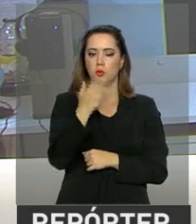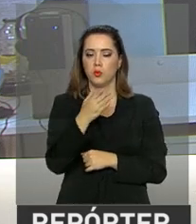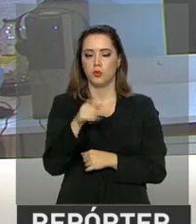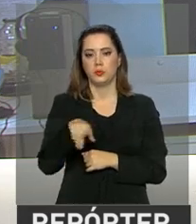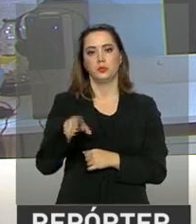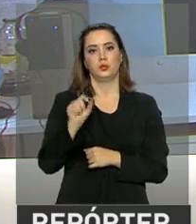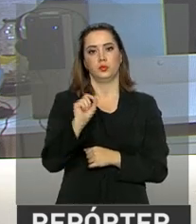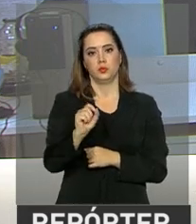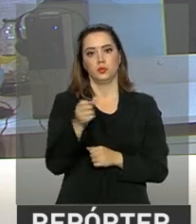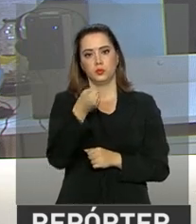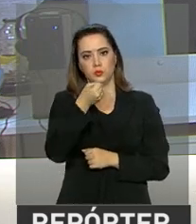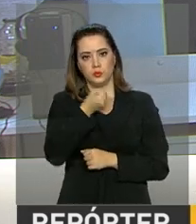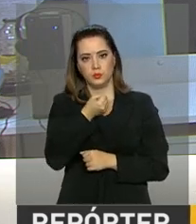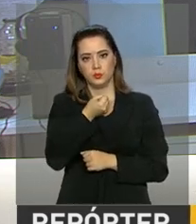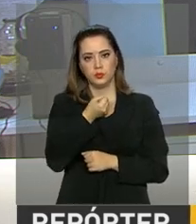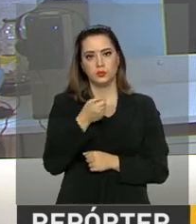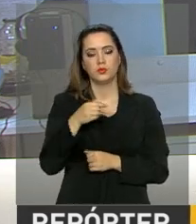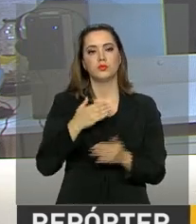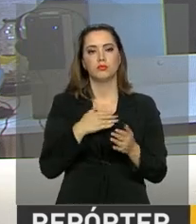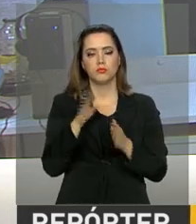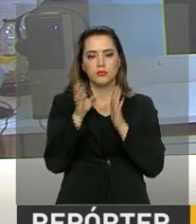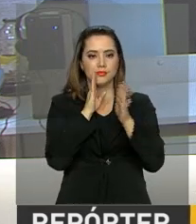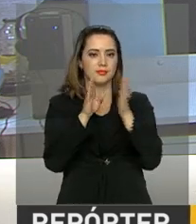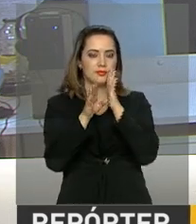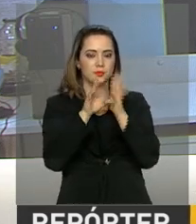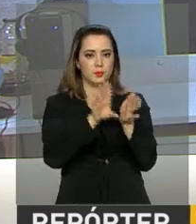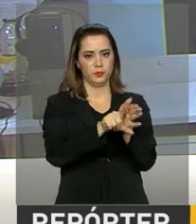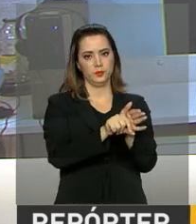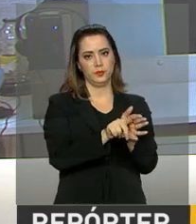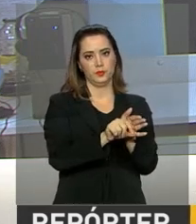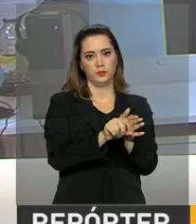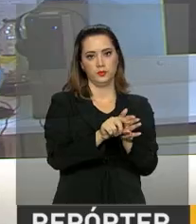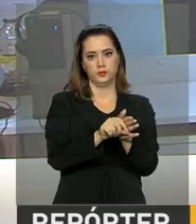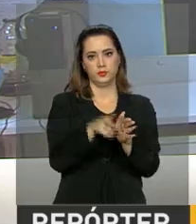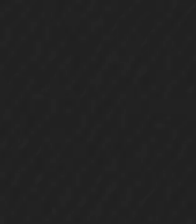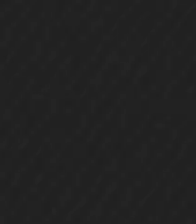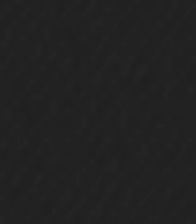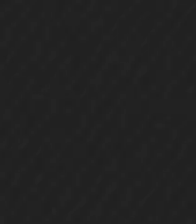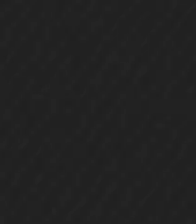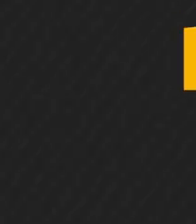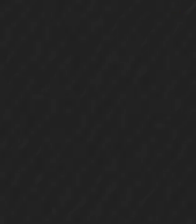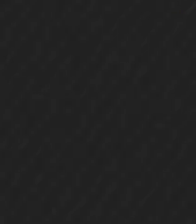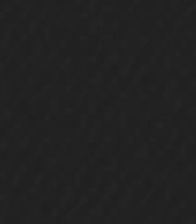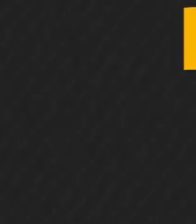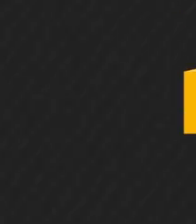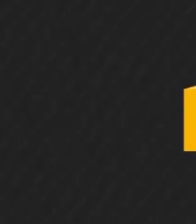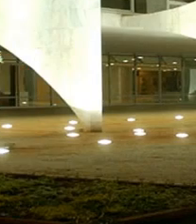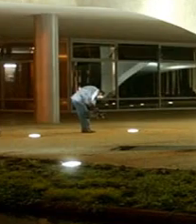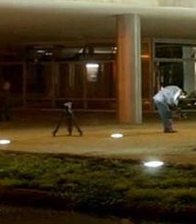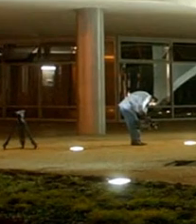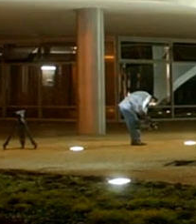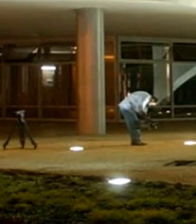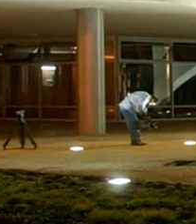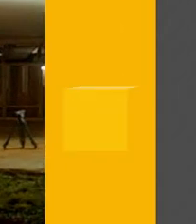próxima edição do Repórter NBR. Acompanhe também as novidades em nossas redes sociais.